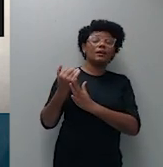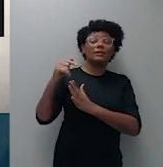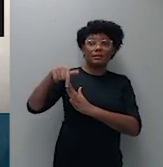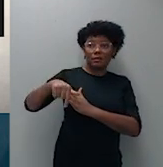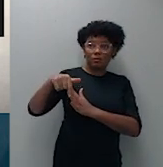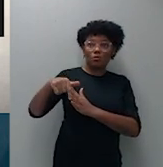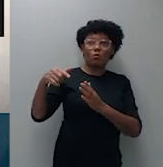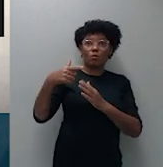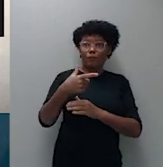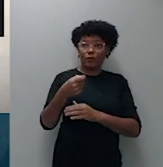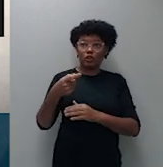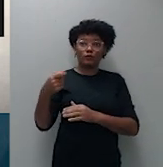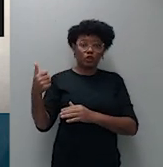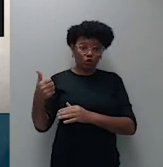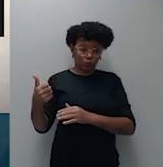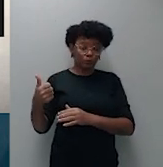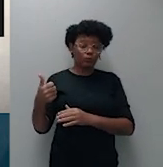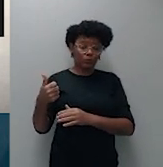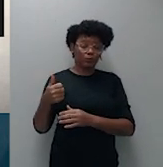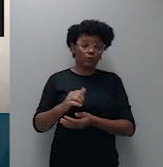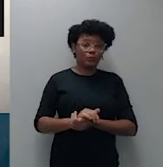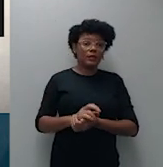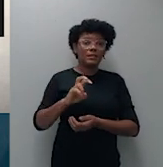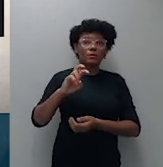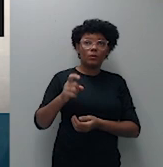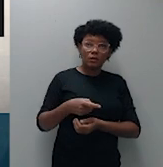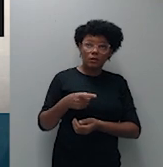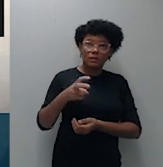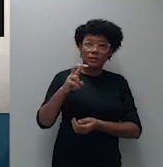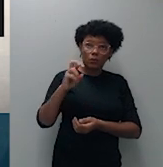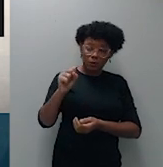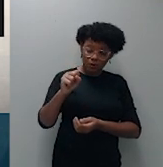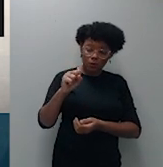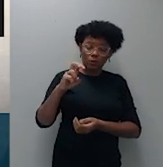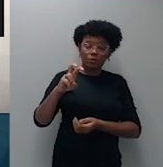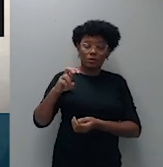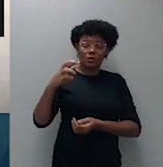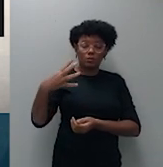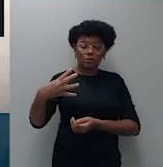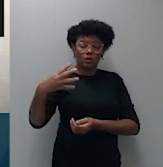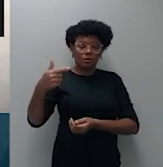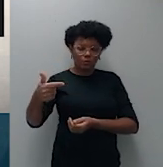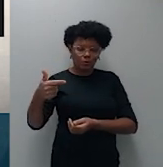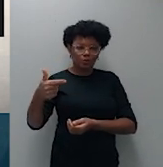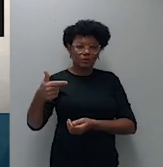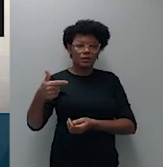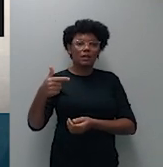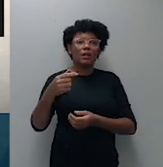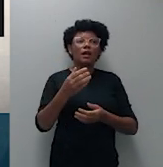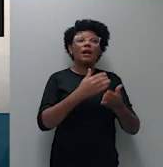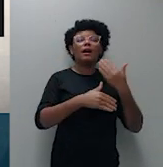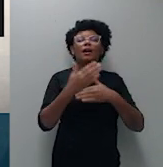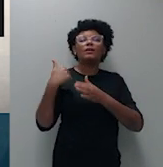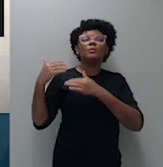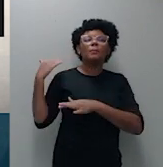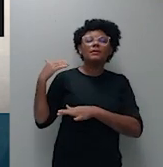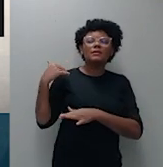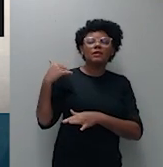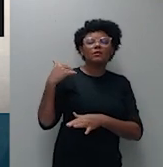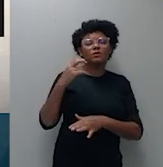baixados este ano esse ano 58 542 ano passado